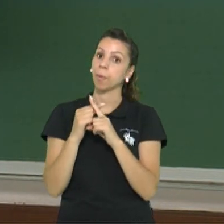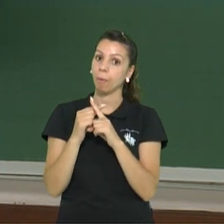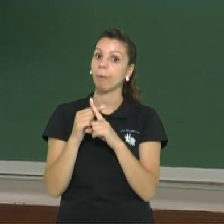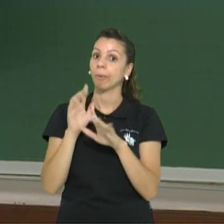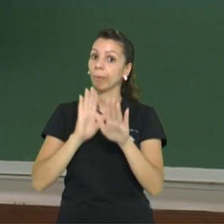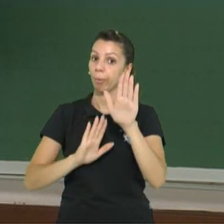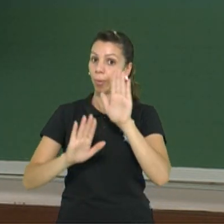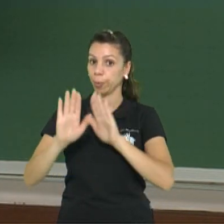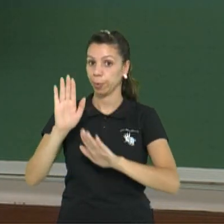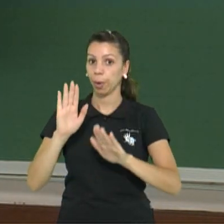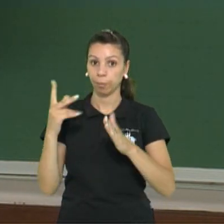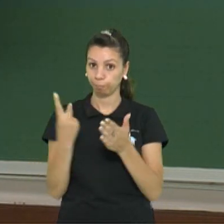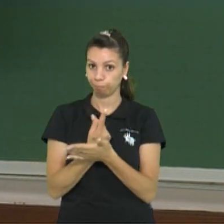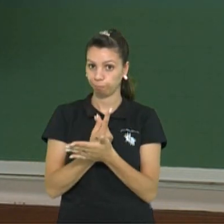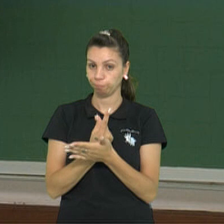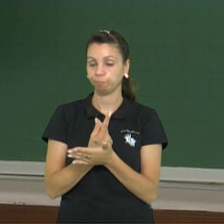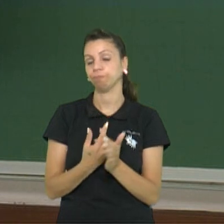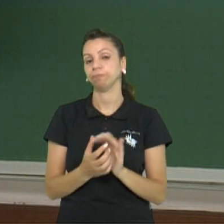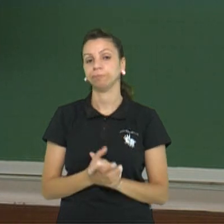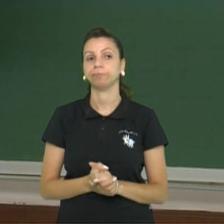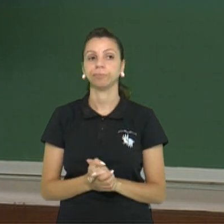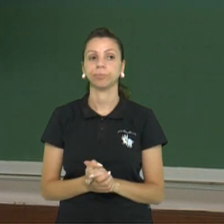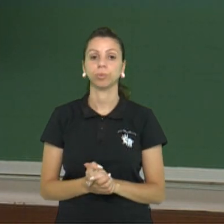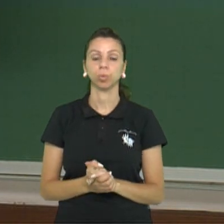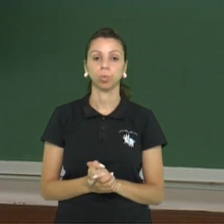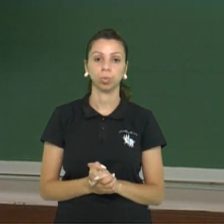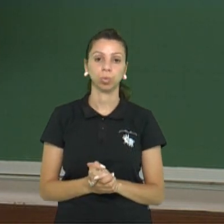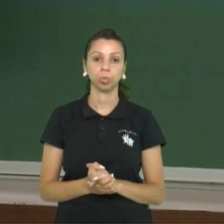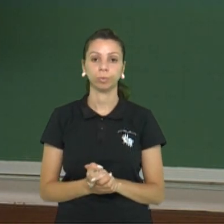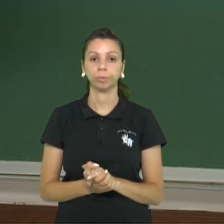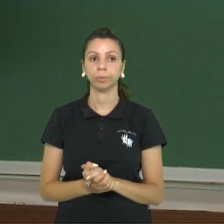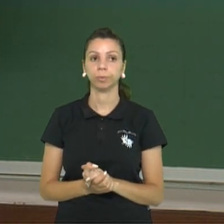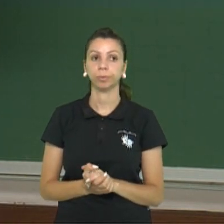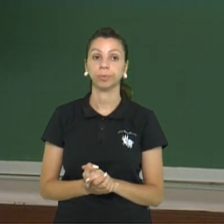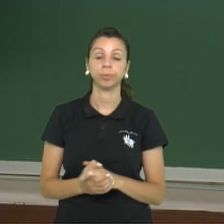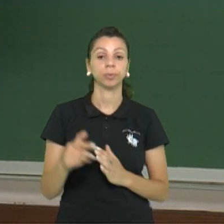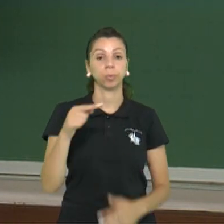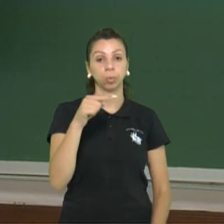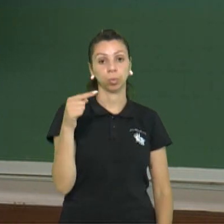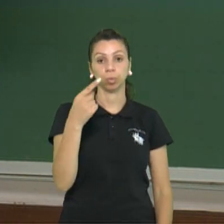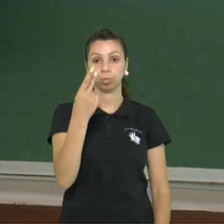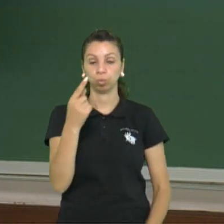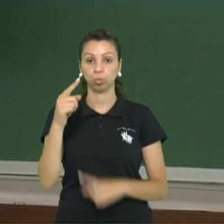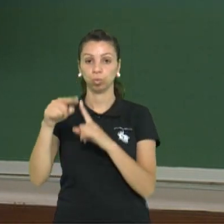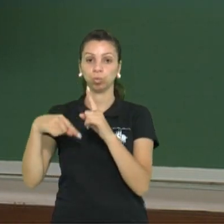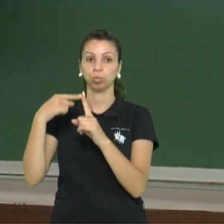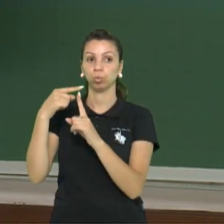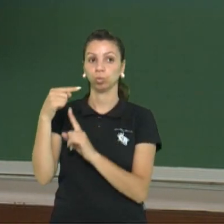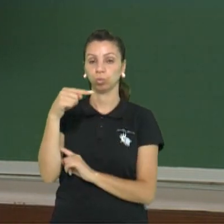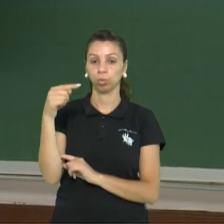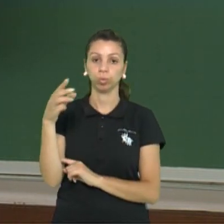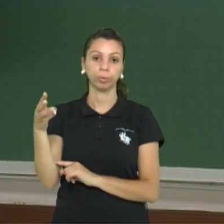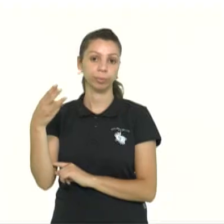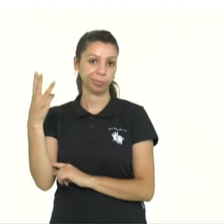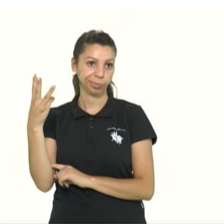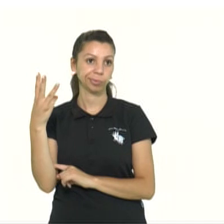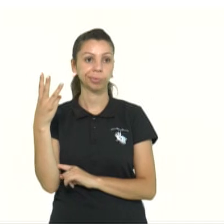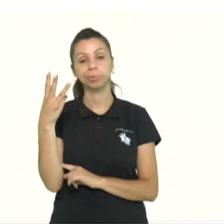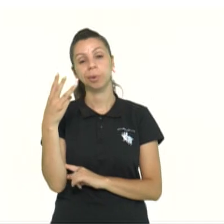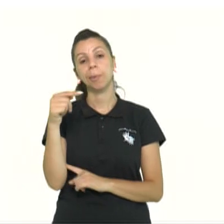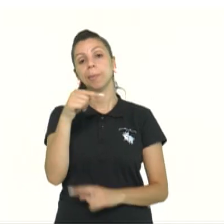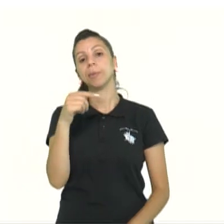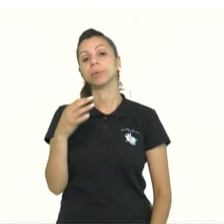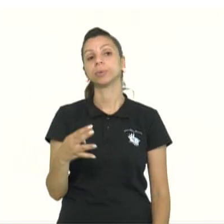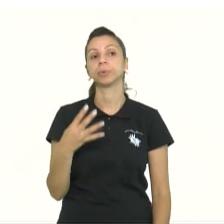isso, ok? Então, vamos lá, ó, menos 1 com menos 3 dá menos 4. O que, que vai acontecer